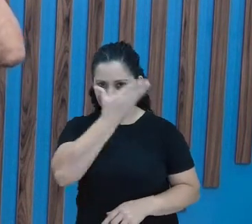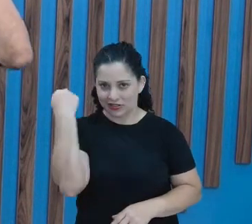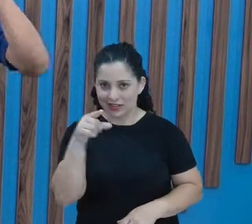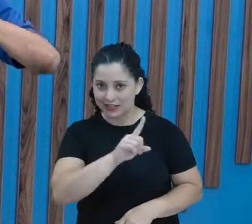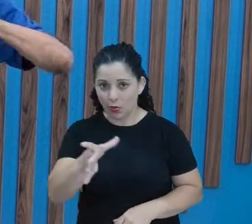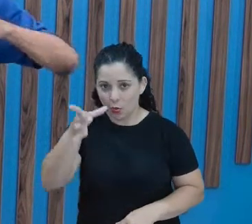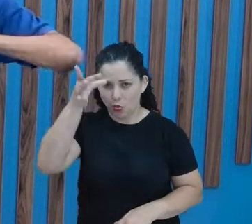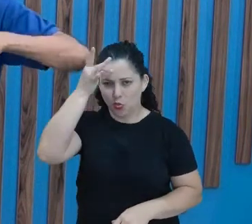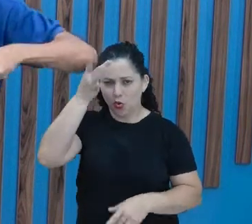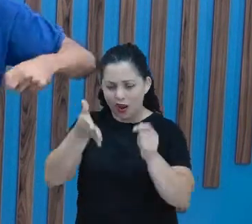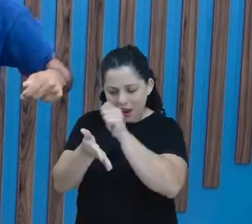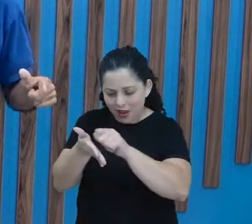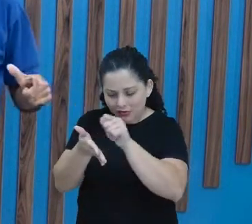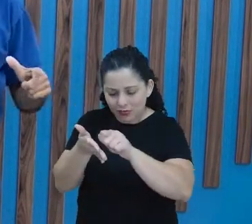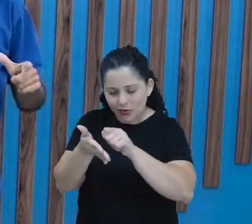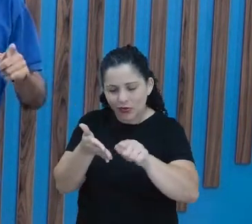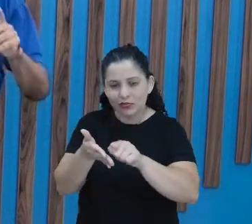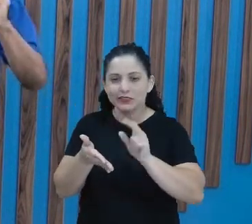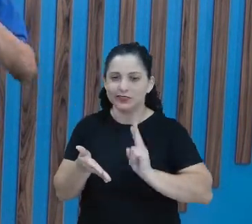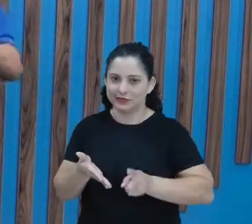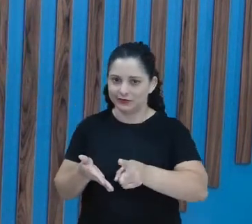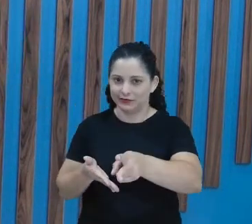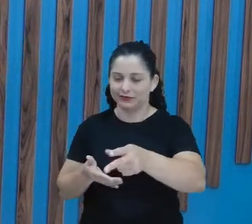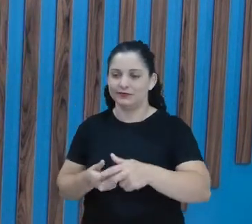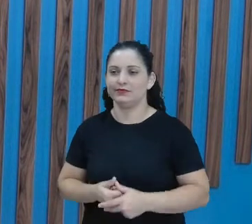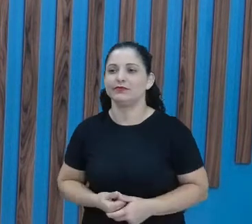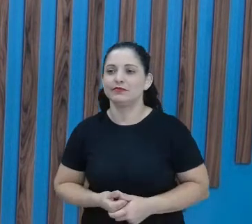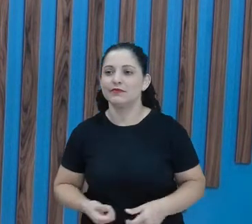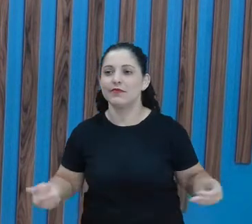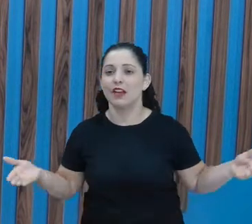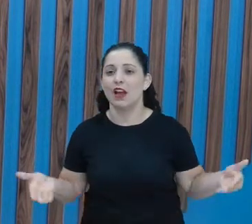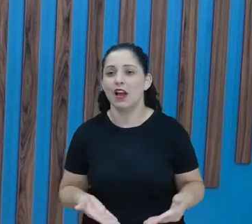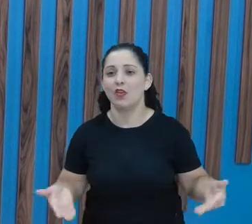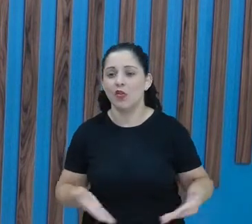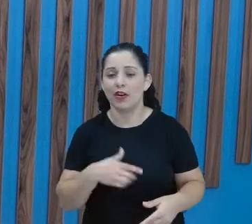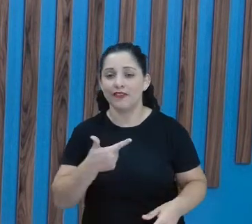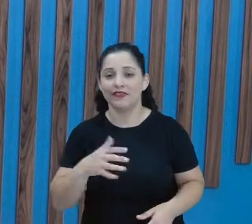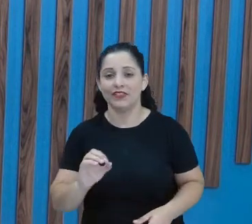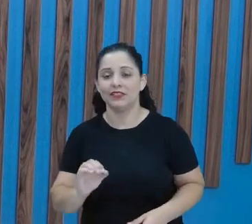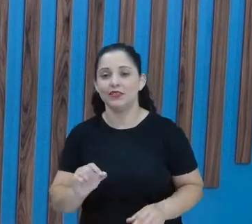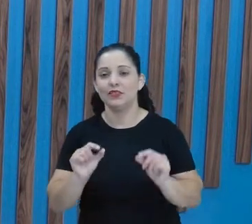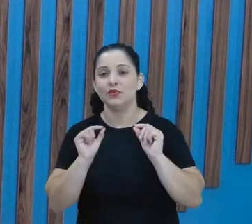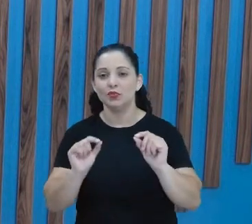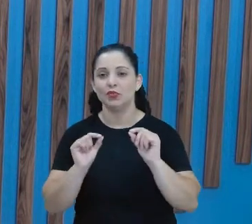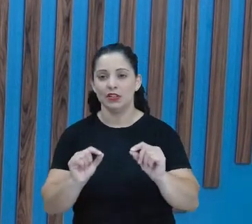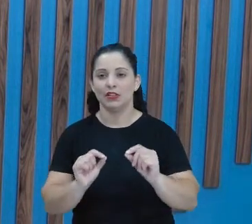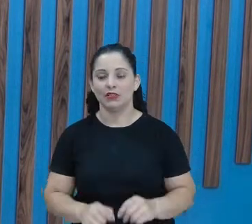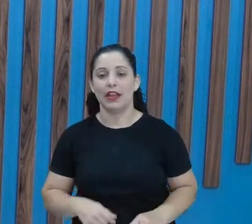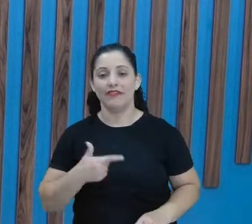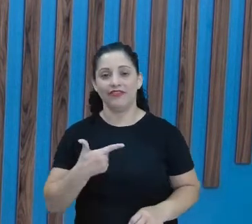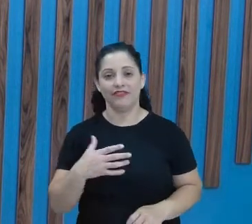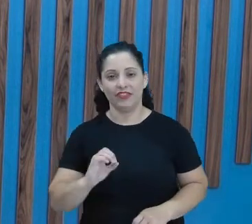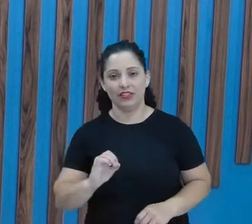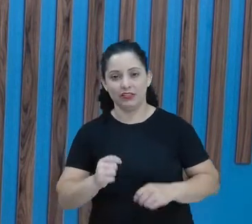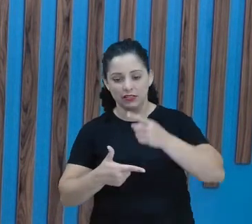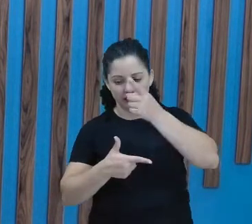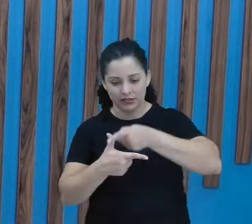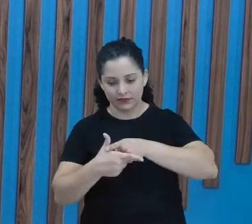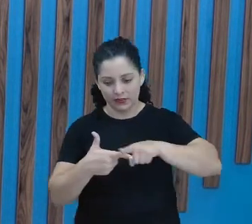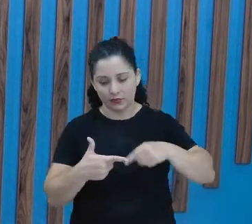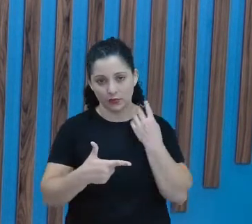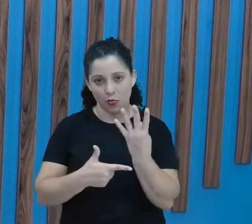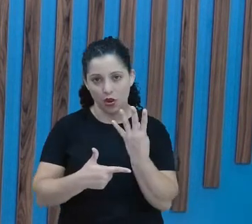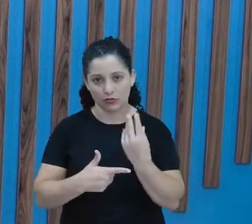disso, não, Anota tudo isso, tá bom? Aí eu vou fazer agora o vinte com esse aqui, ó. Vinte dividido por quatro dá